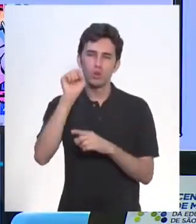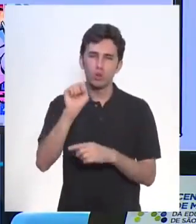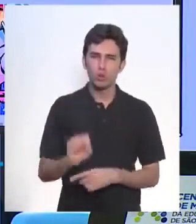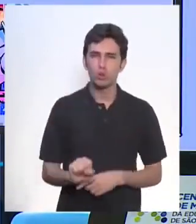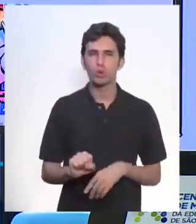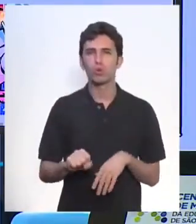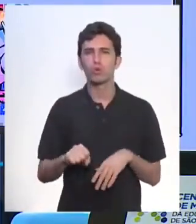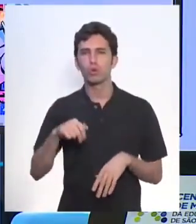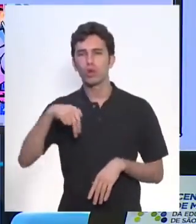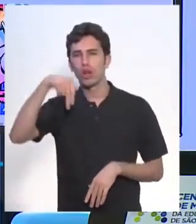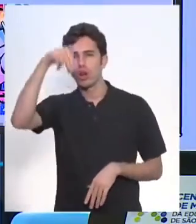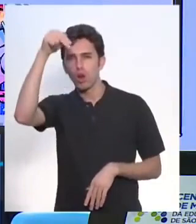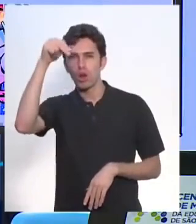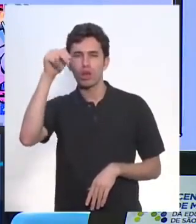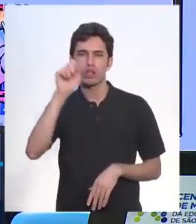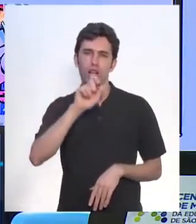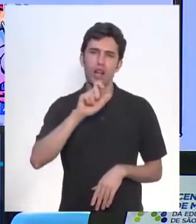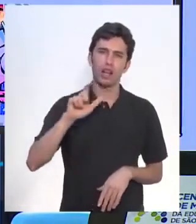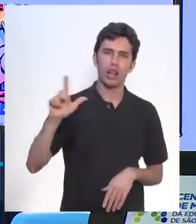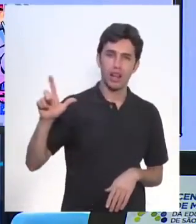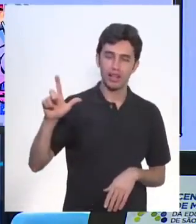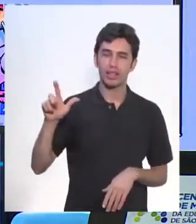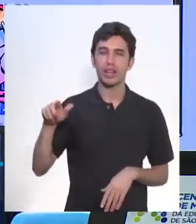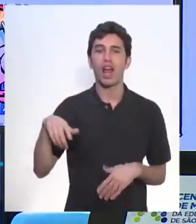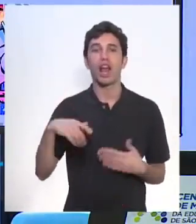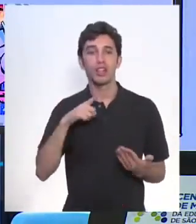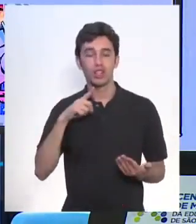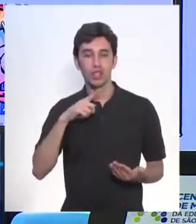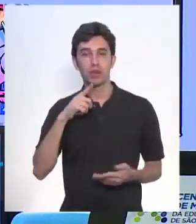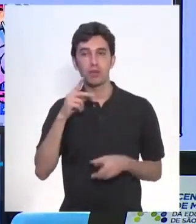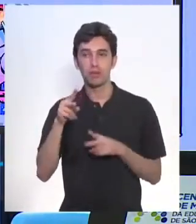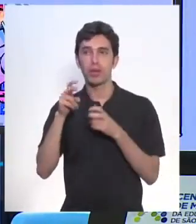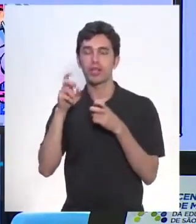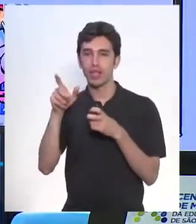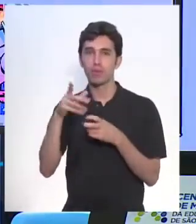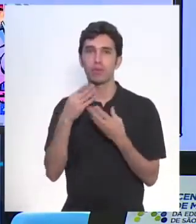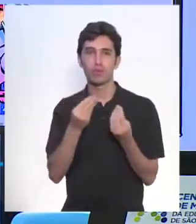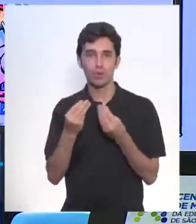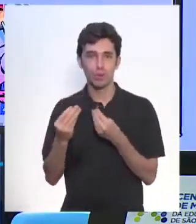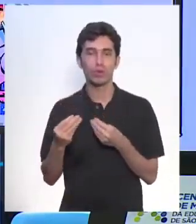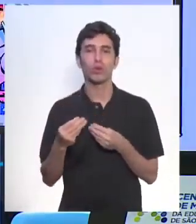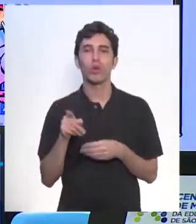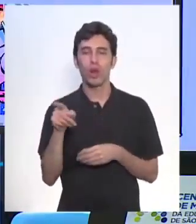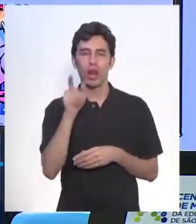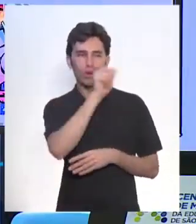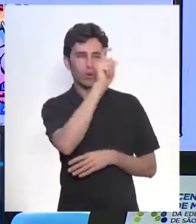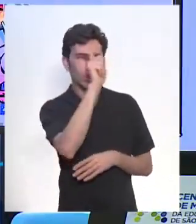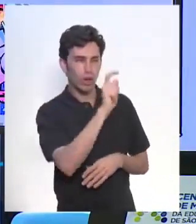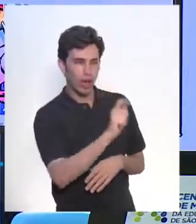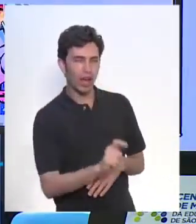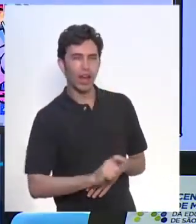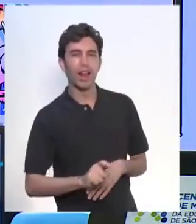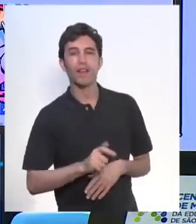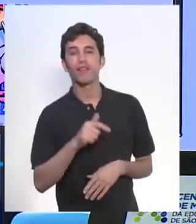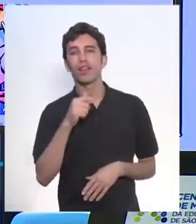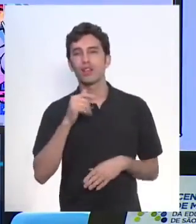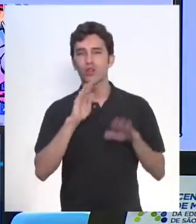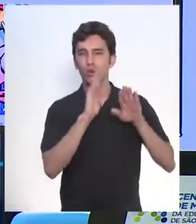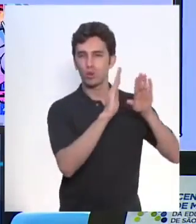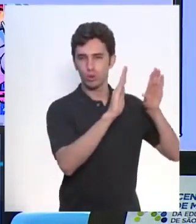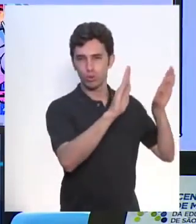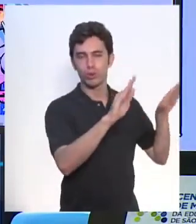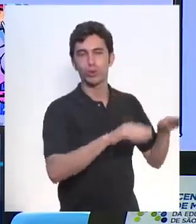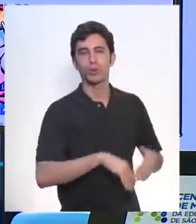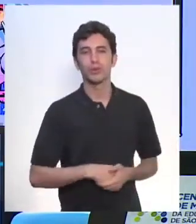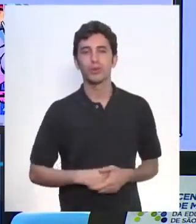Sul, Zona Norte, Zona Leste, né, a gente vê muito essa questão dos grafites, né, nos muros aí.